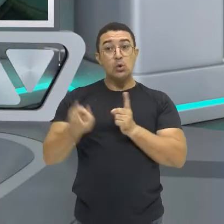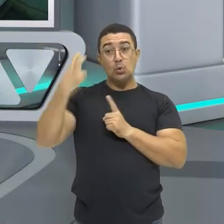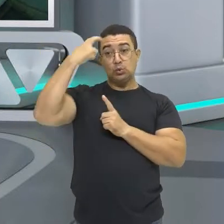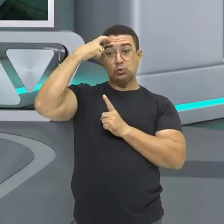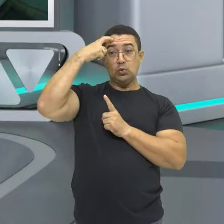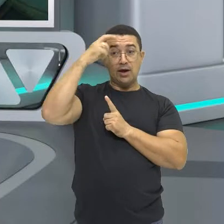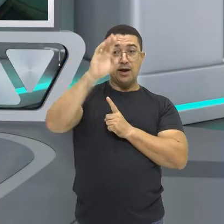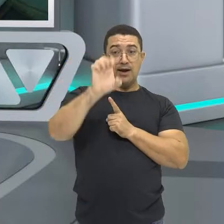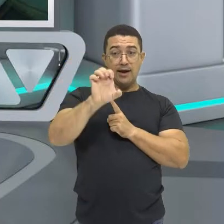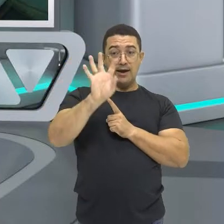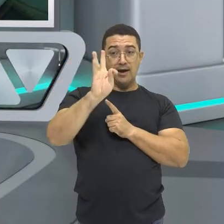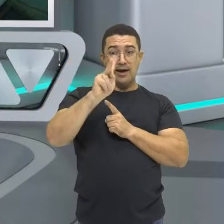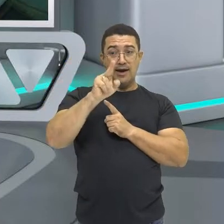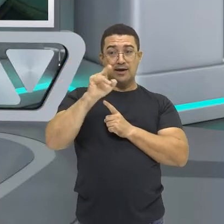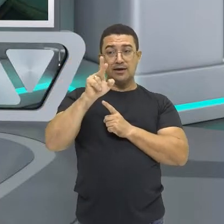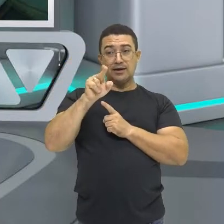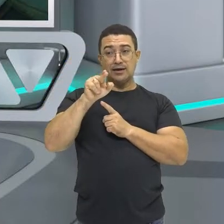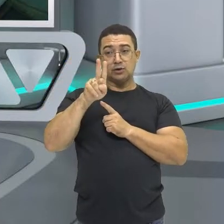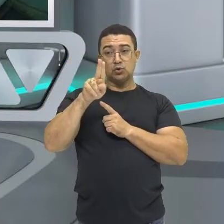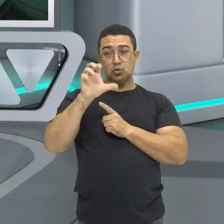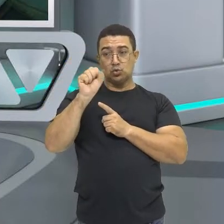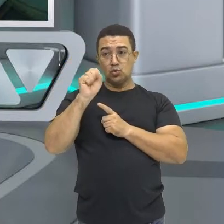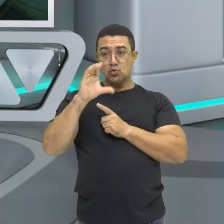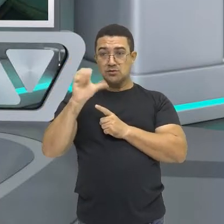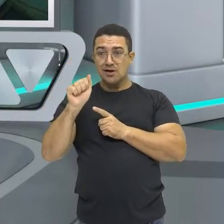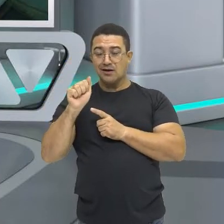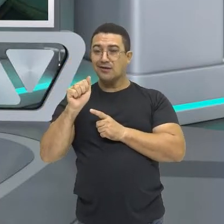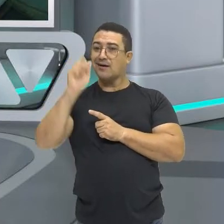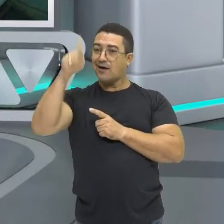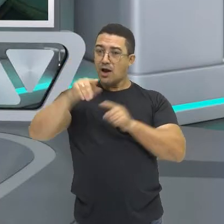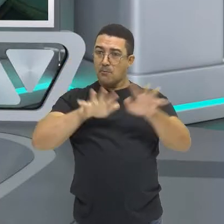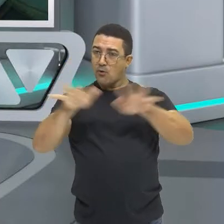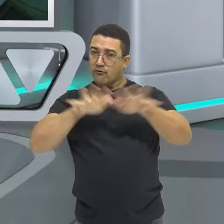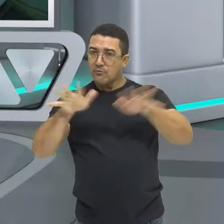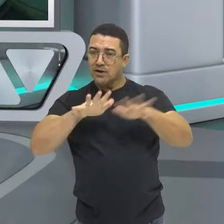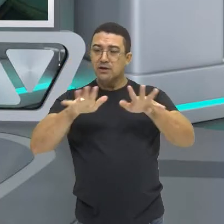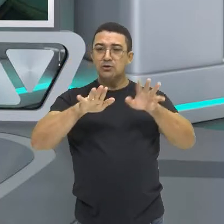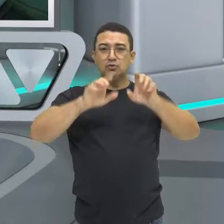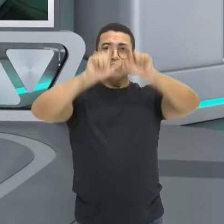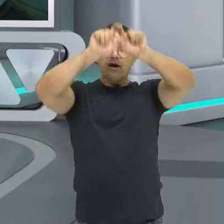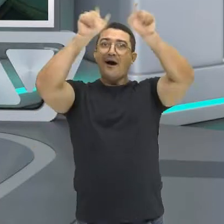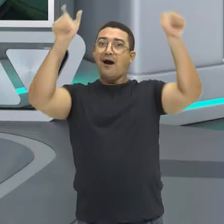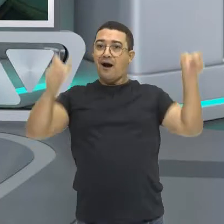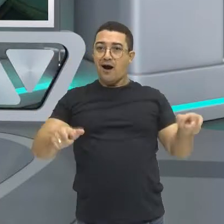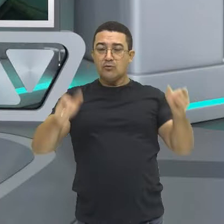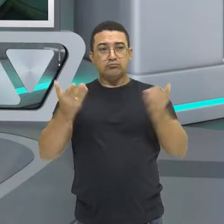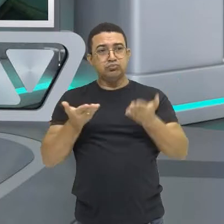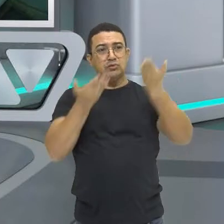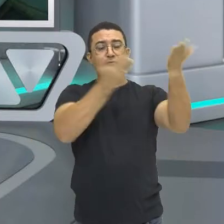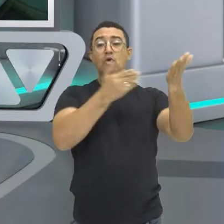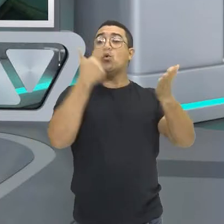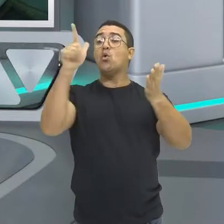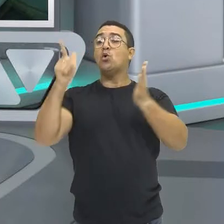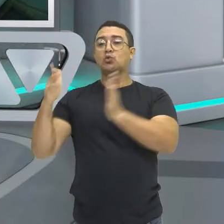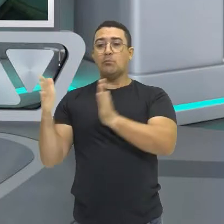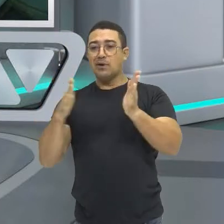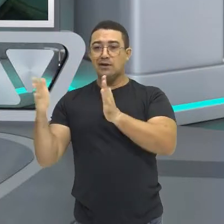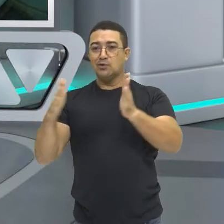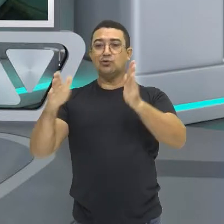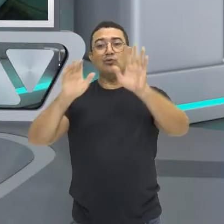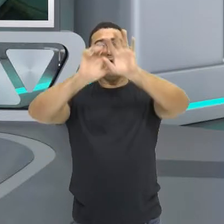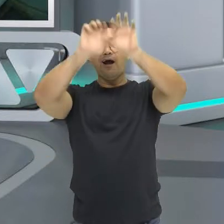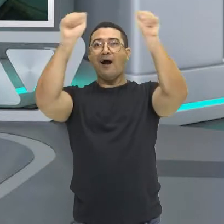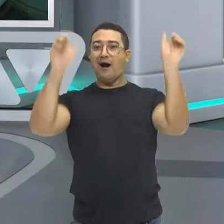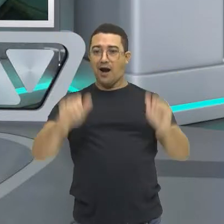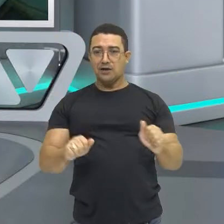o desenvolvimento do arco, foi levado para outras culturas, para outros períodos da arte, e causou essa